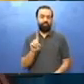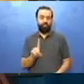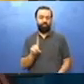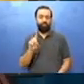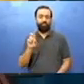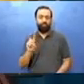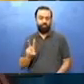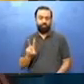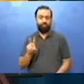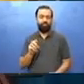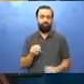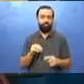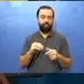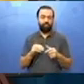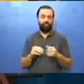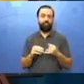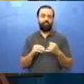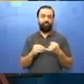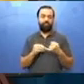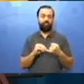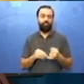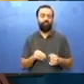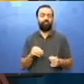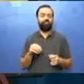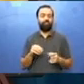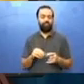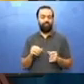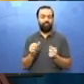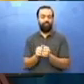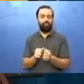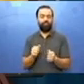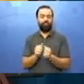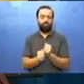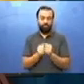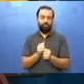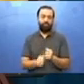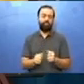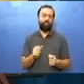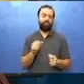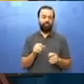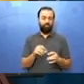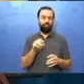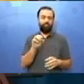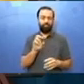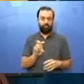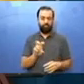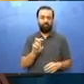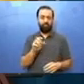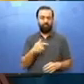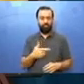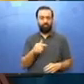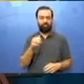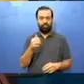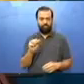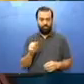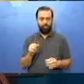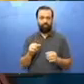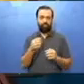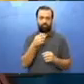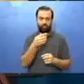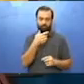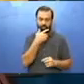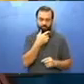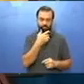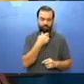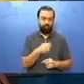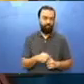arroz. 3, 4, feijão no prato. 5, 6, um pão francês. 7 e 8, comer